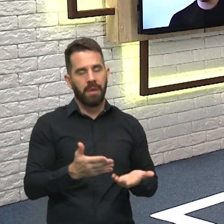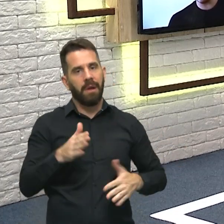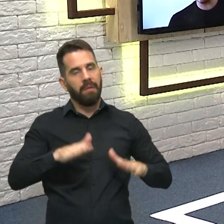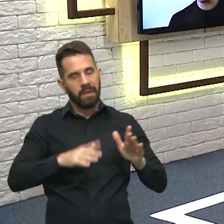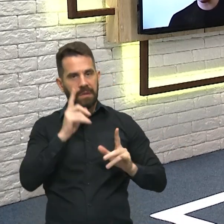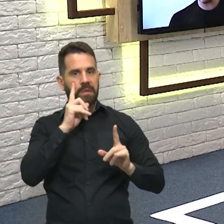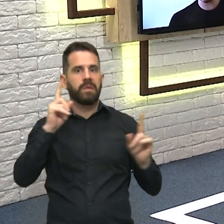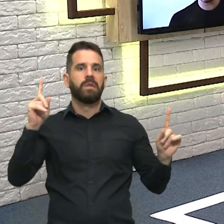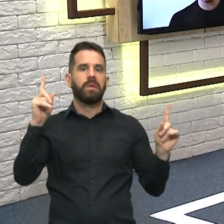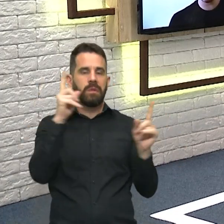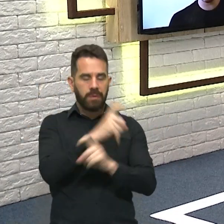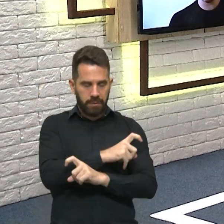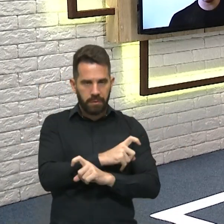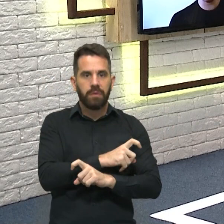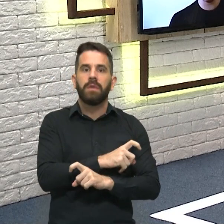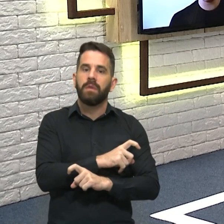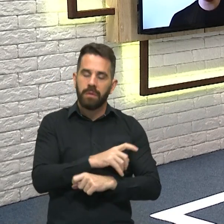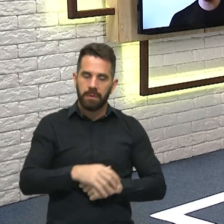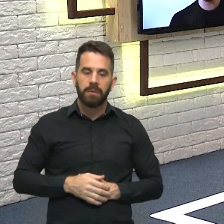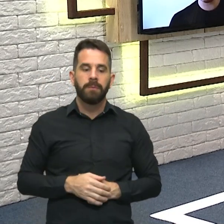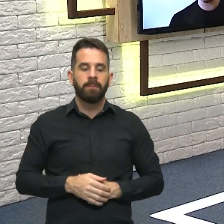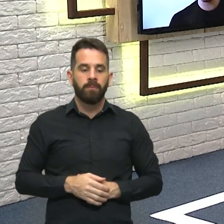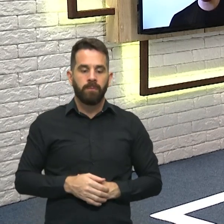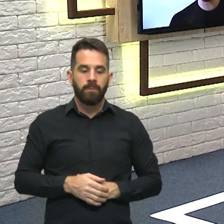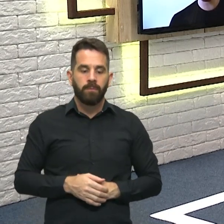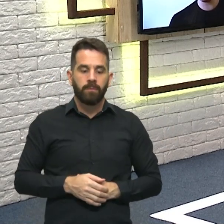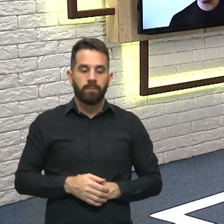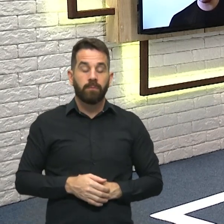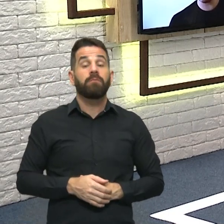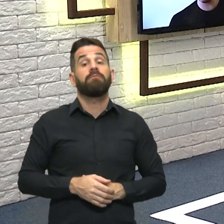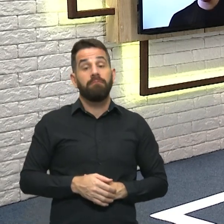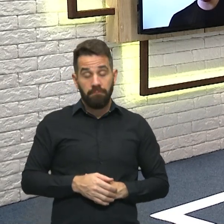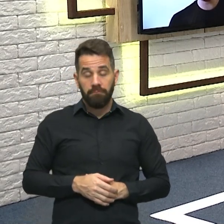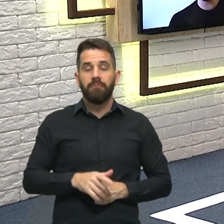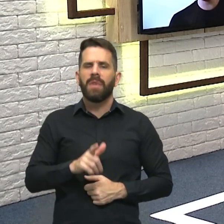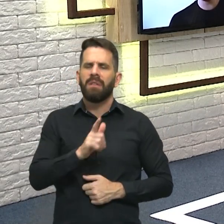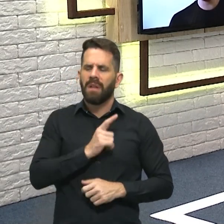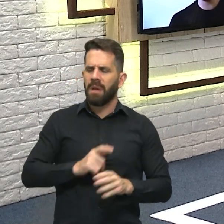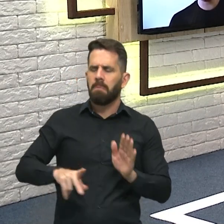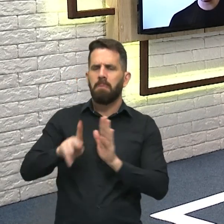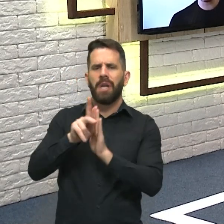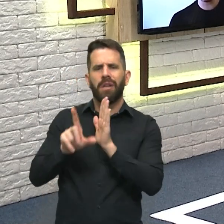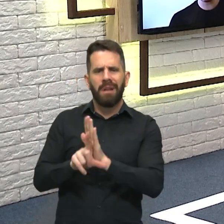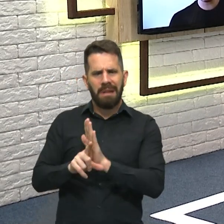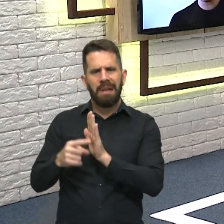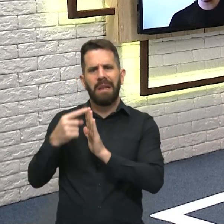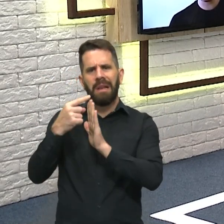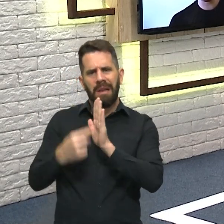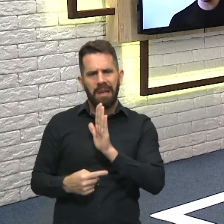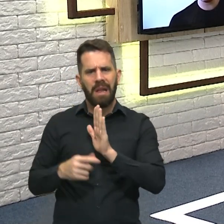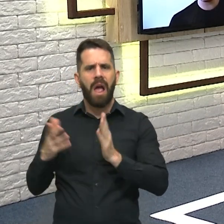que vale lembrar aqui que existe um projeto de lei tentando